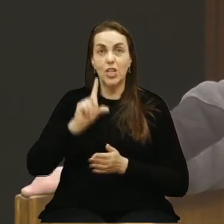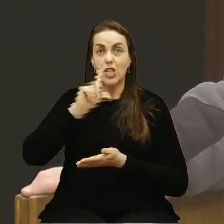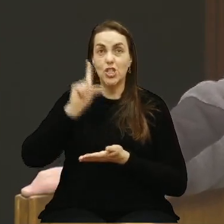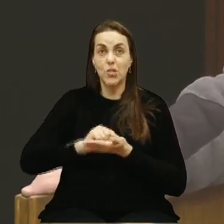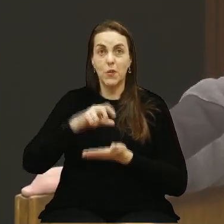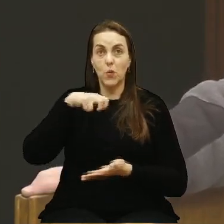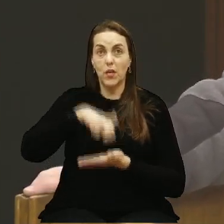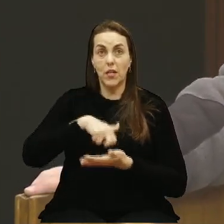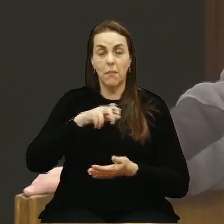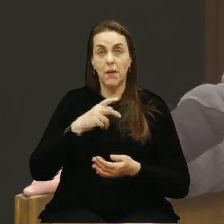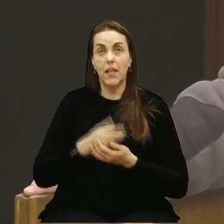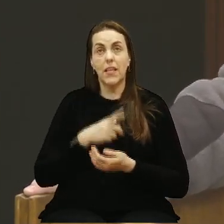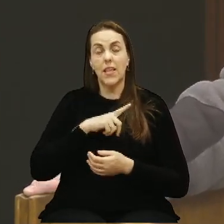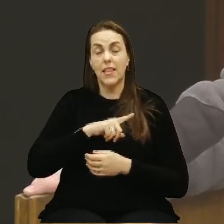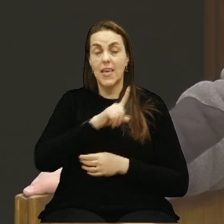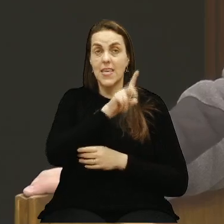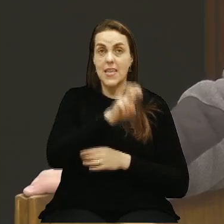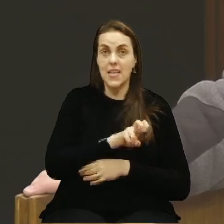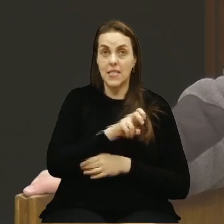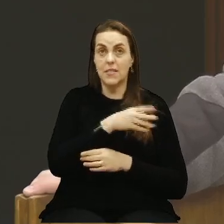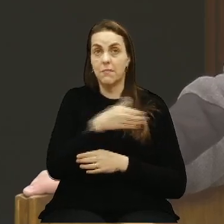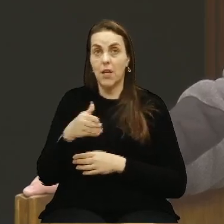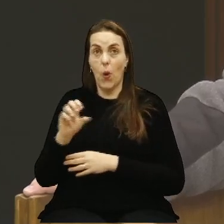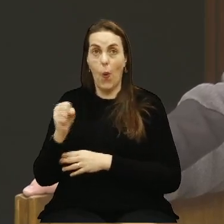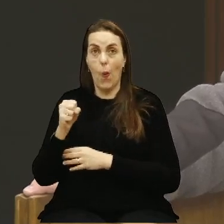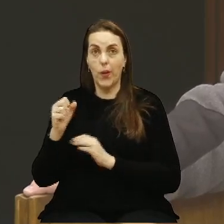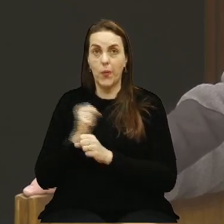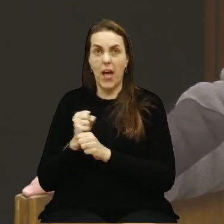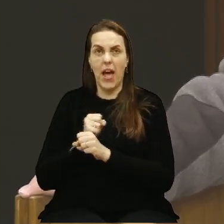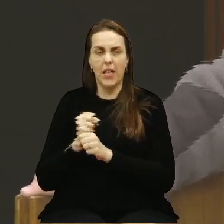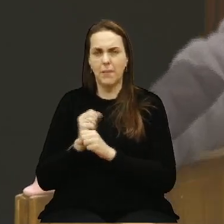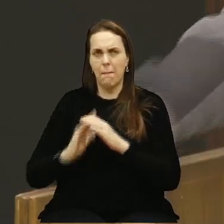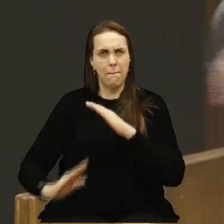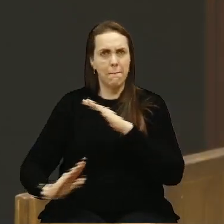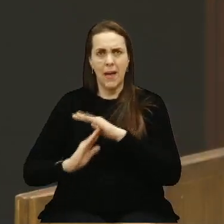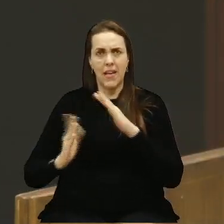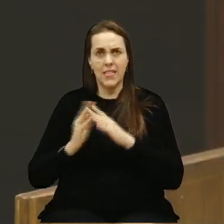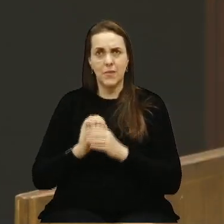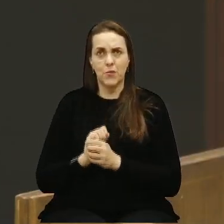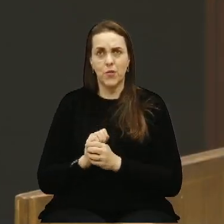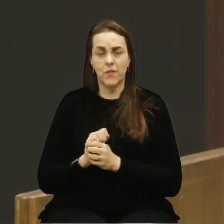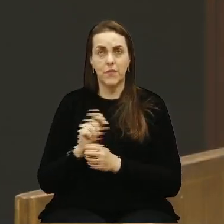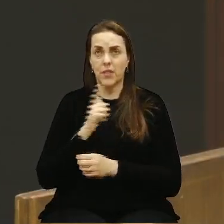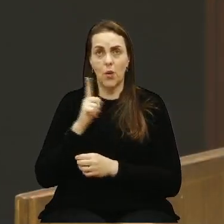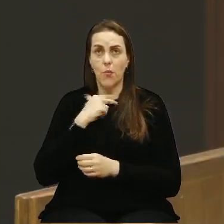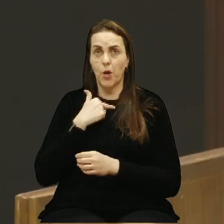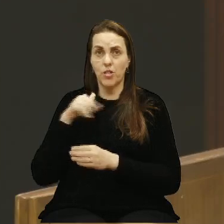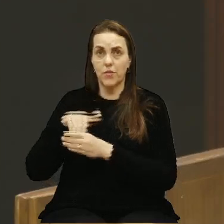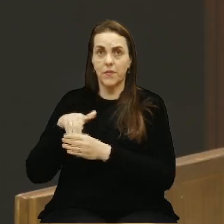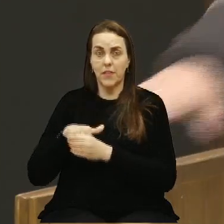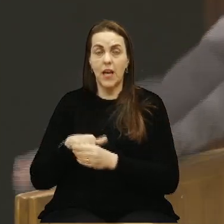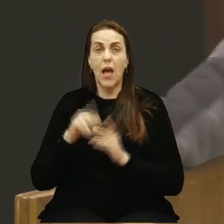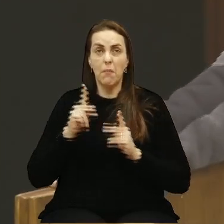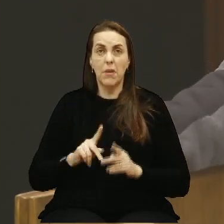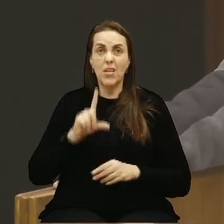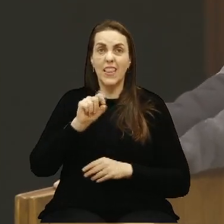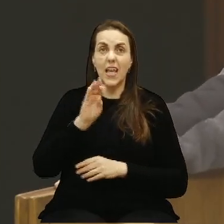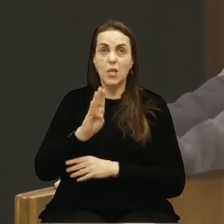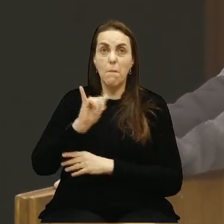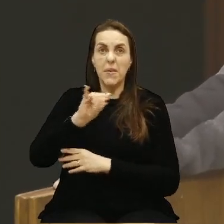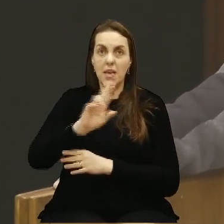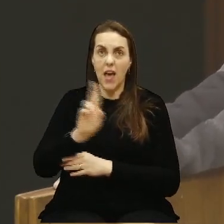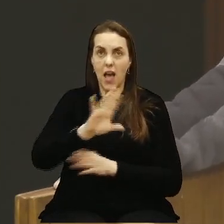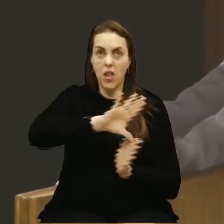da lei do ficha limpa de 15 para 8 anos de inegibilidade, no máximo, vereador Andressa. Então, se o cara for ali meter a mão em 10 bilhões de reais,